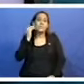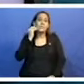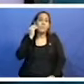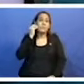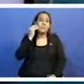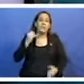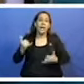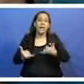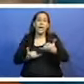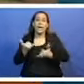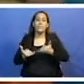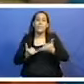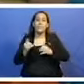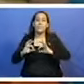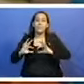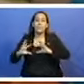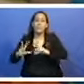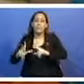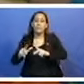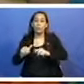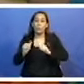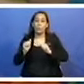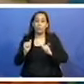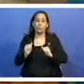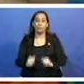aí? Então vamos lá.